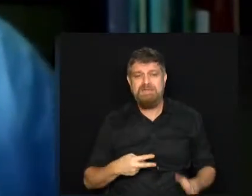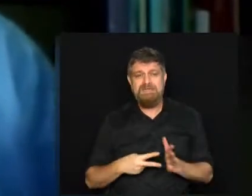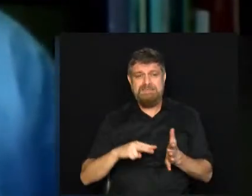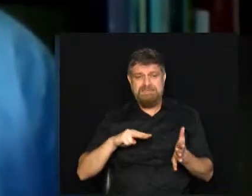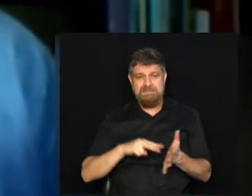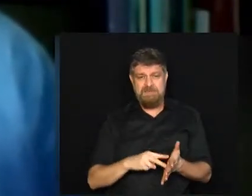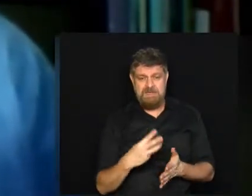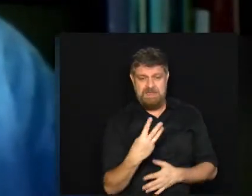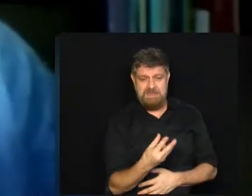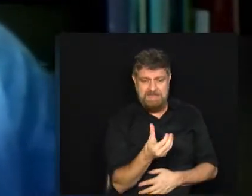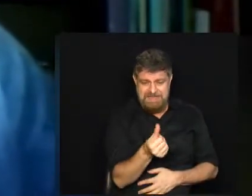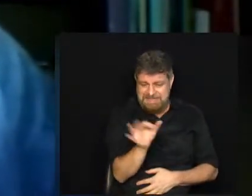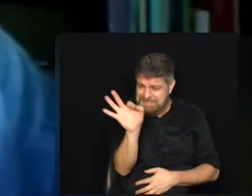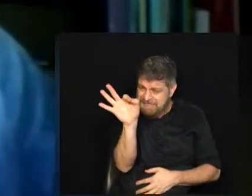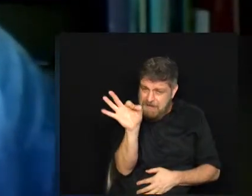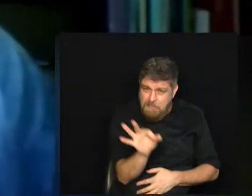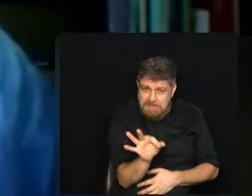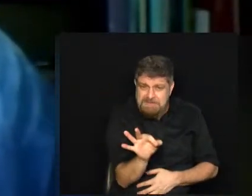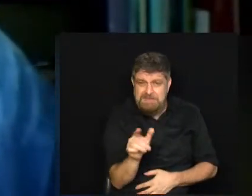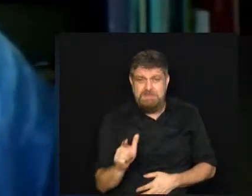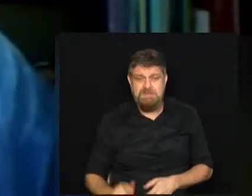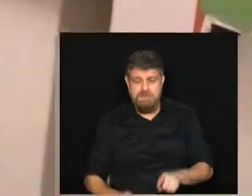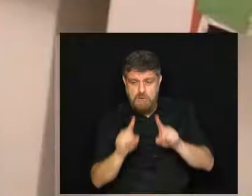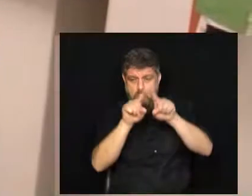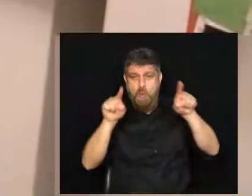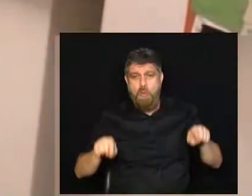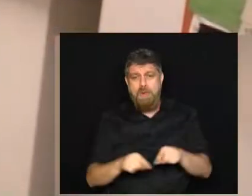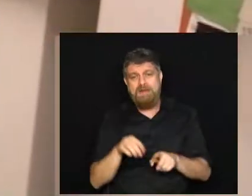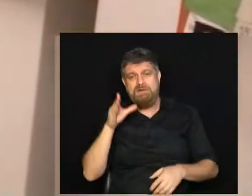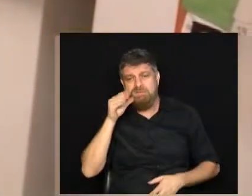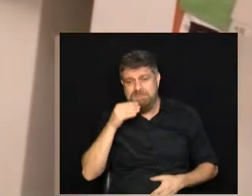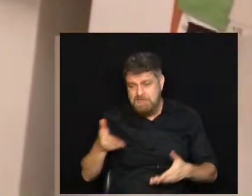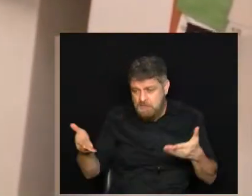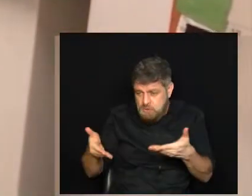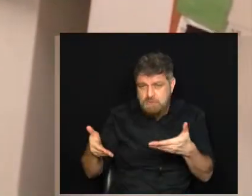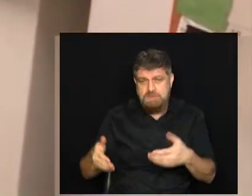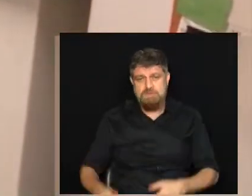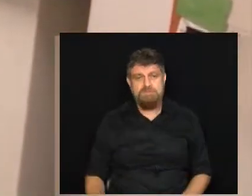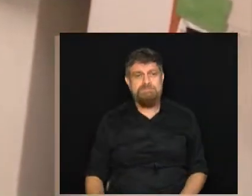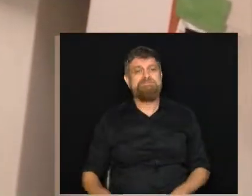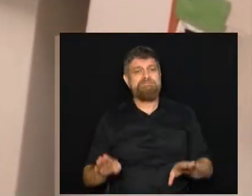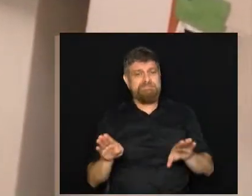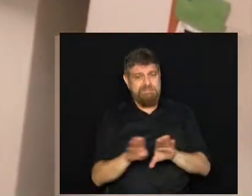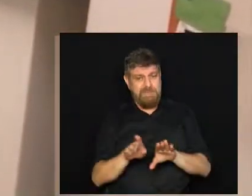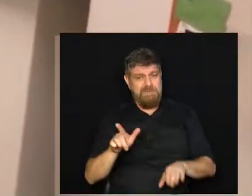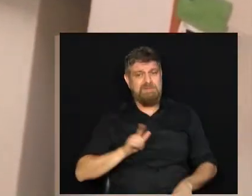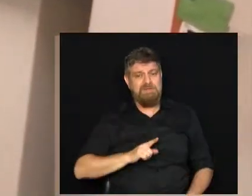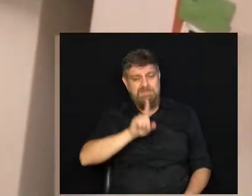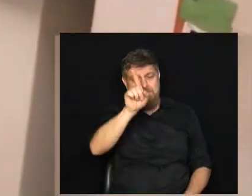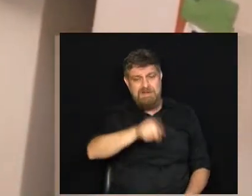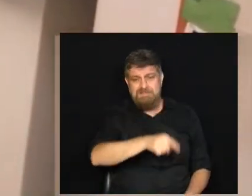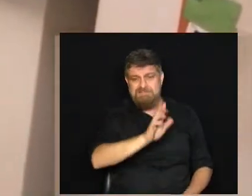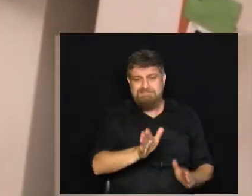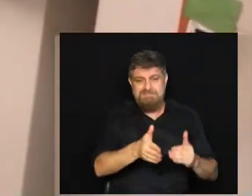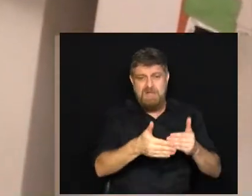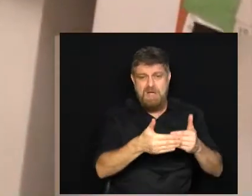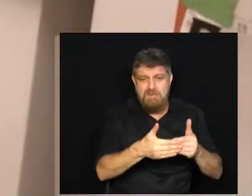de 36% do quadro atual. Também foi repercutida a extinção da